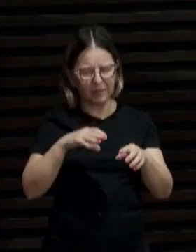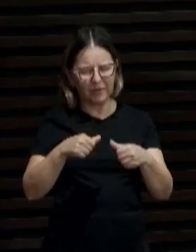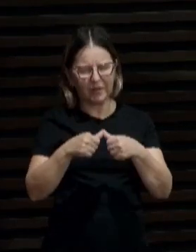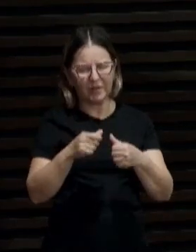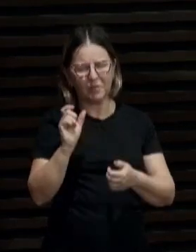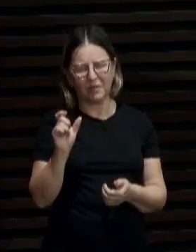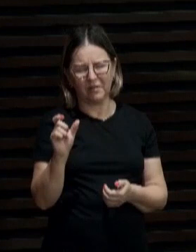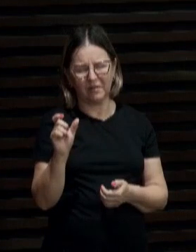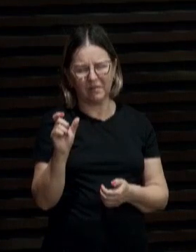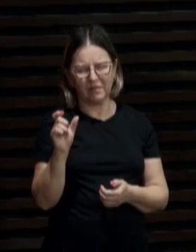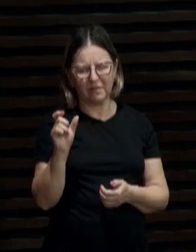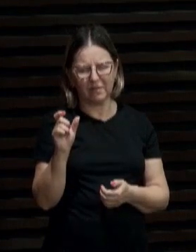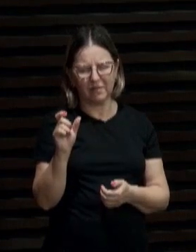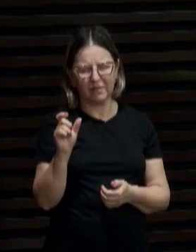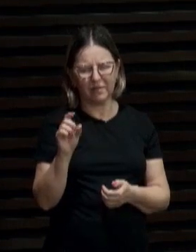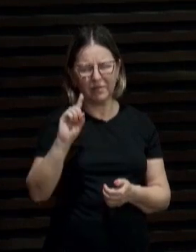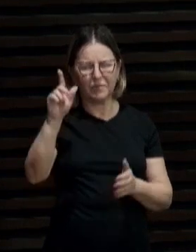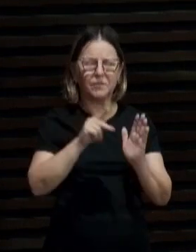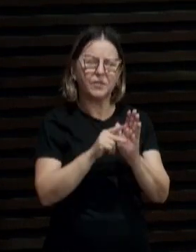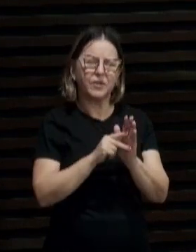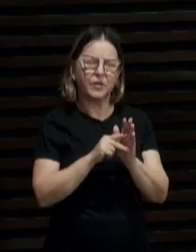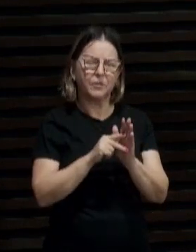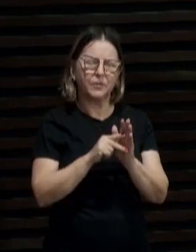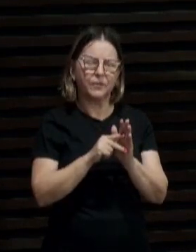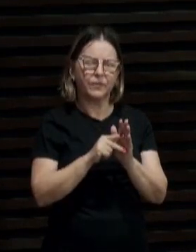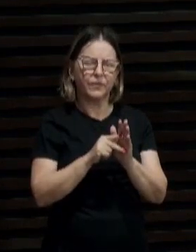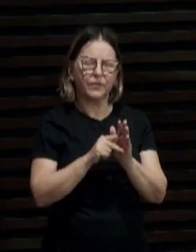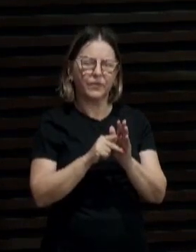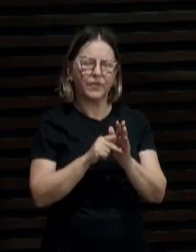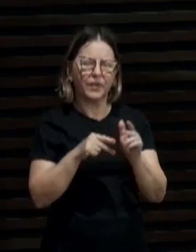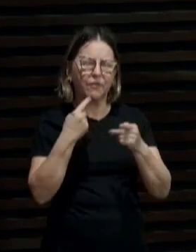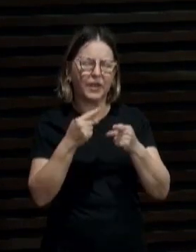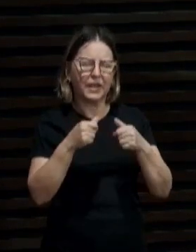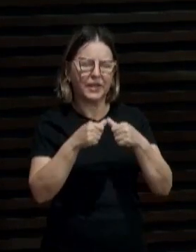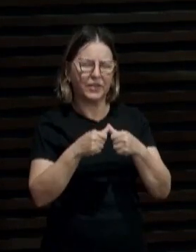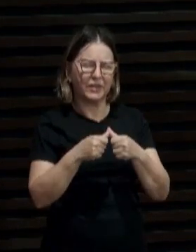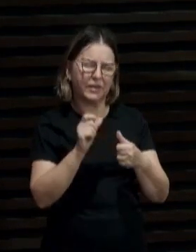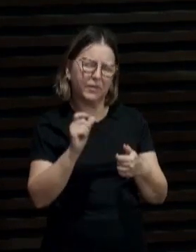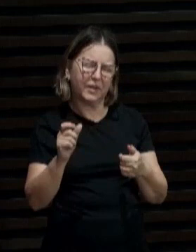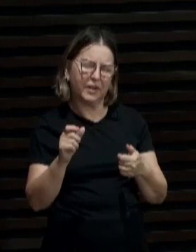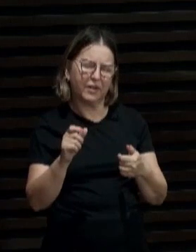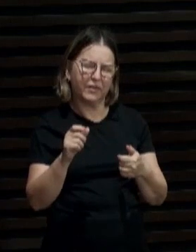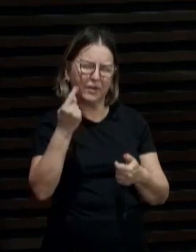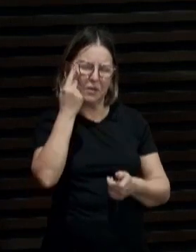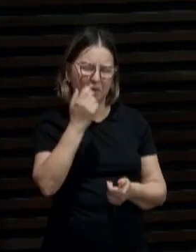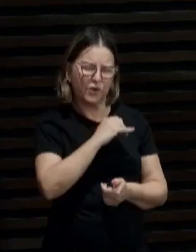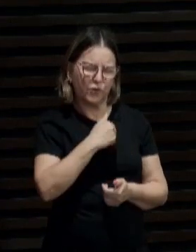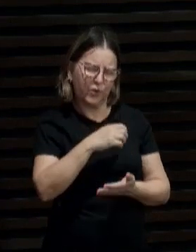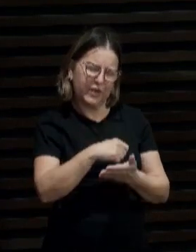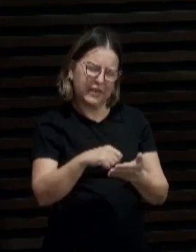Pai. Tu mesmo que ditaste esta mensagem ao Teu servo João, e que a